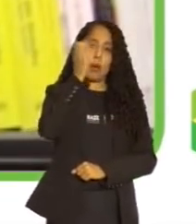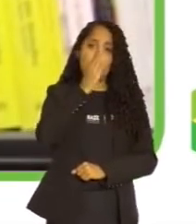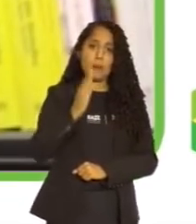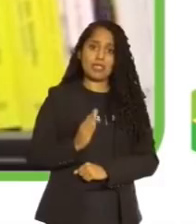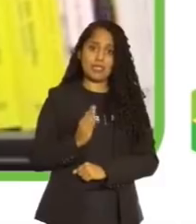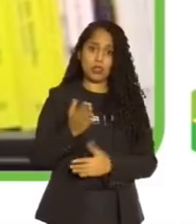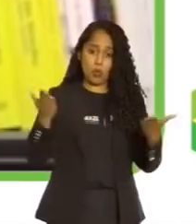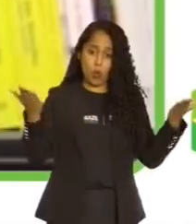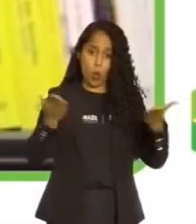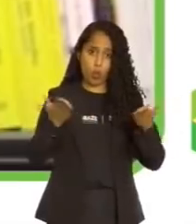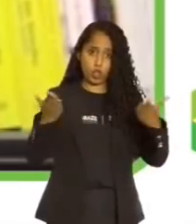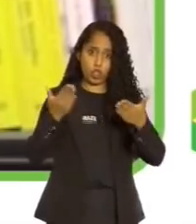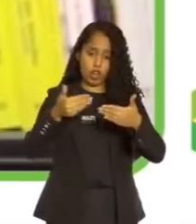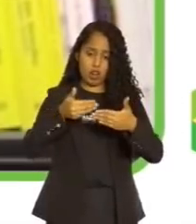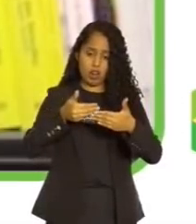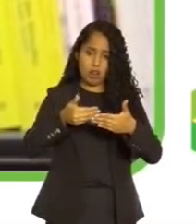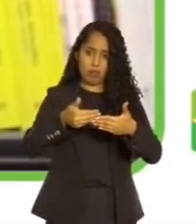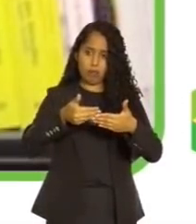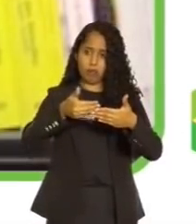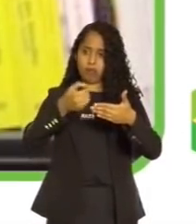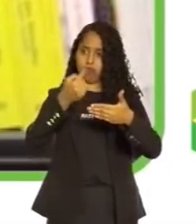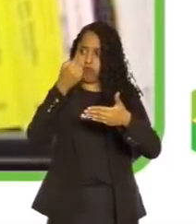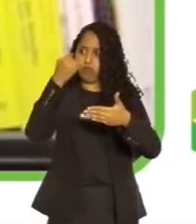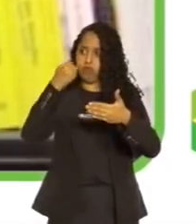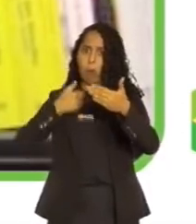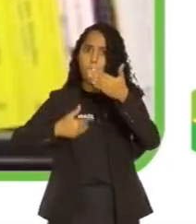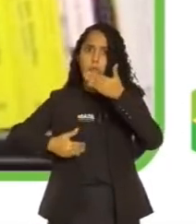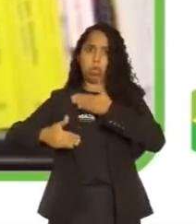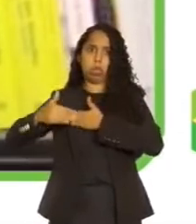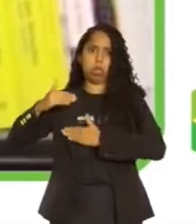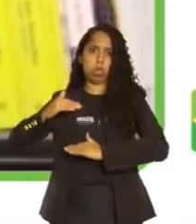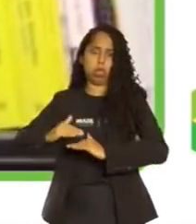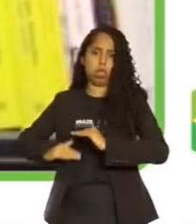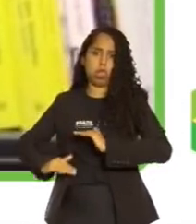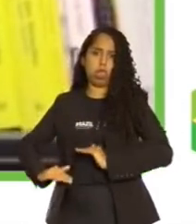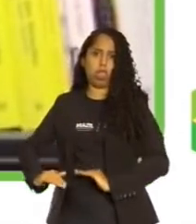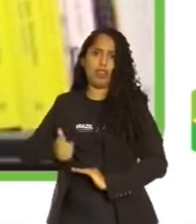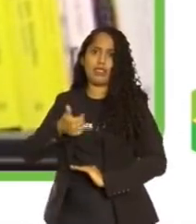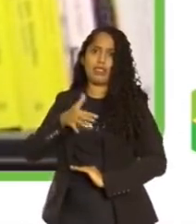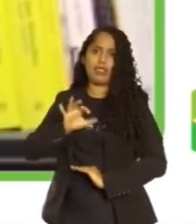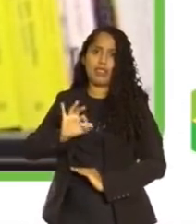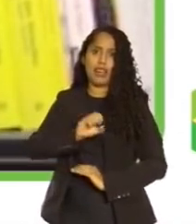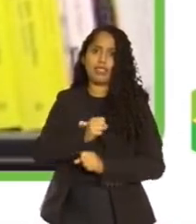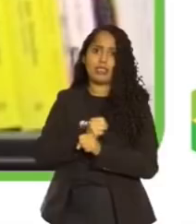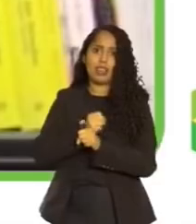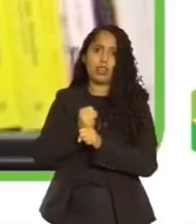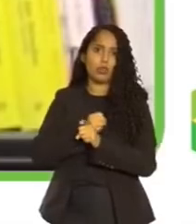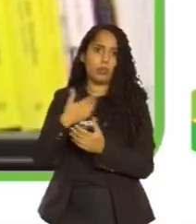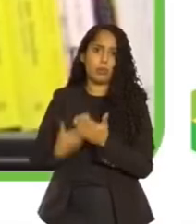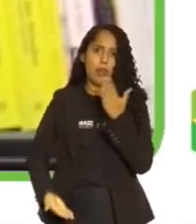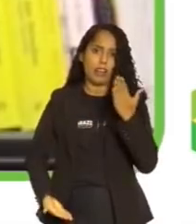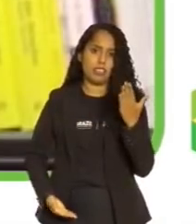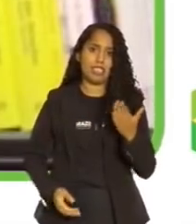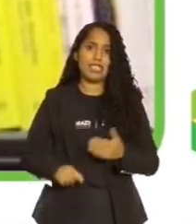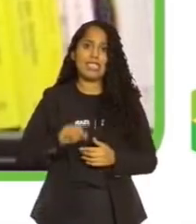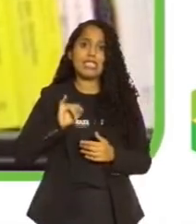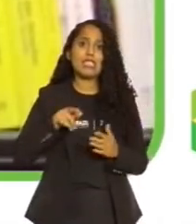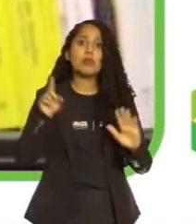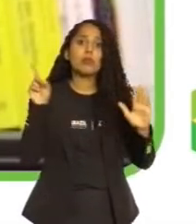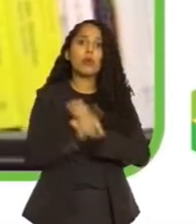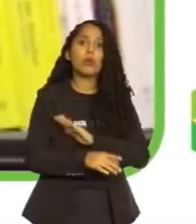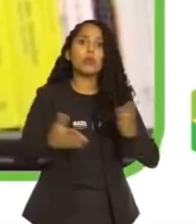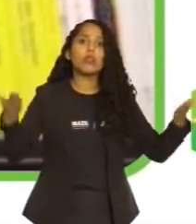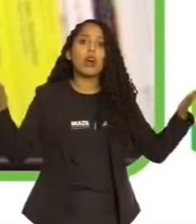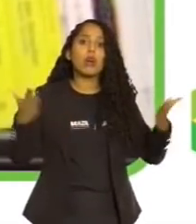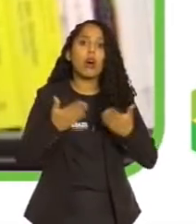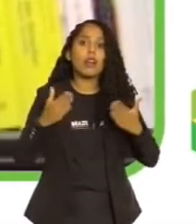uma década em educação. Se perguntar a todos aqui rapidamente quem é o atual ministro da Educação, provavelmente ninguém saberá dizer